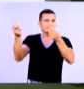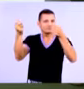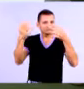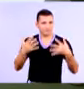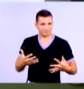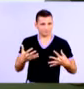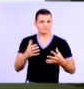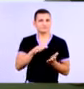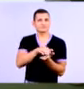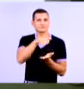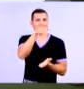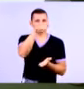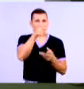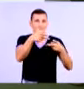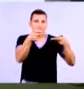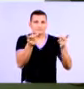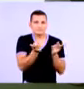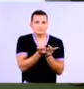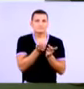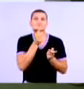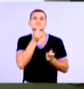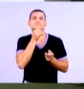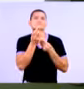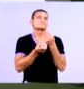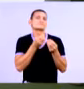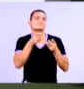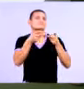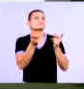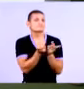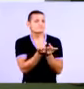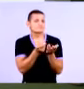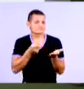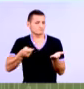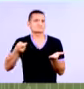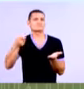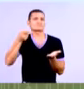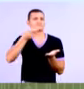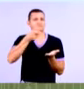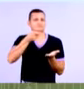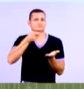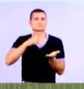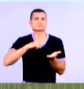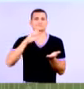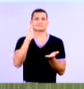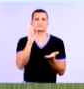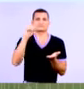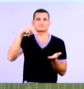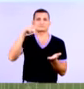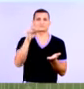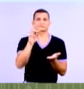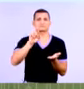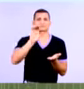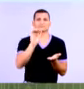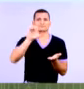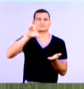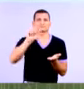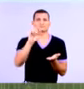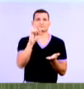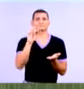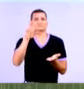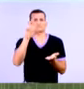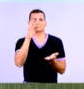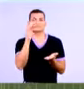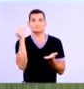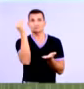É, da pilha de pratos. Então, sempre que eu vou inserir numa pilha, eu tenho um controlador, que é o controlador do topo. Sempre que você